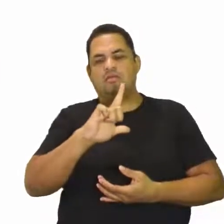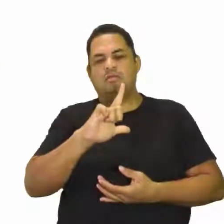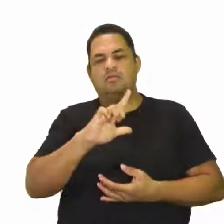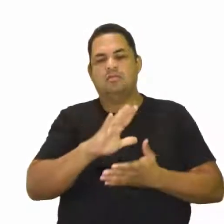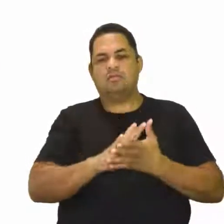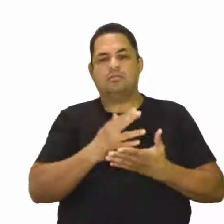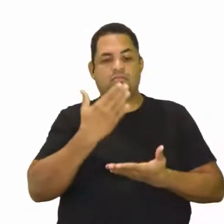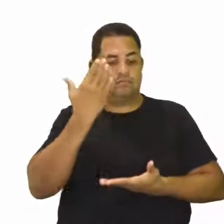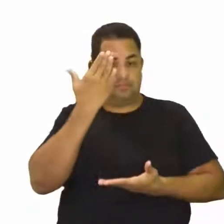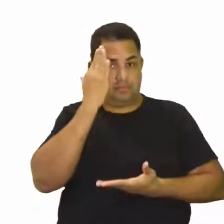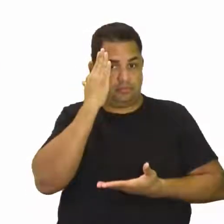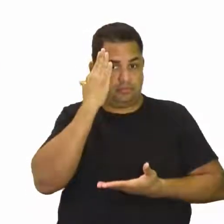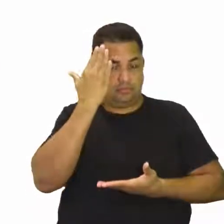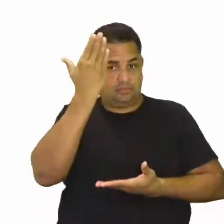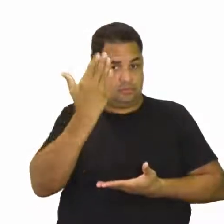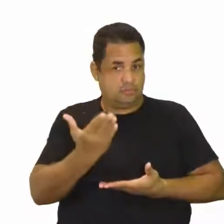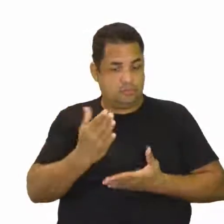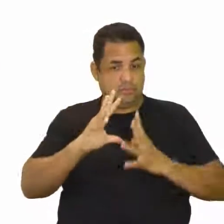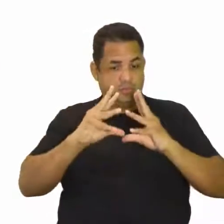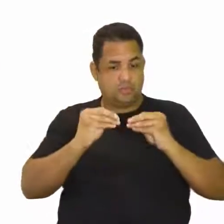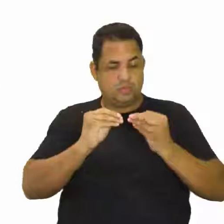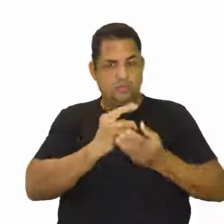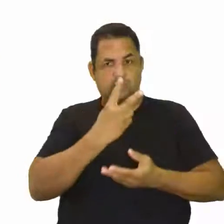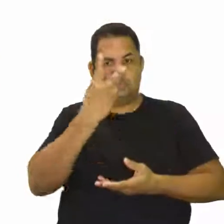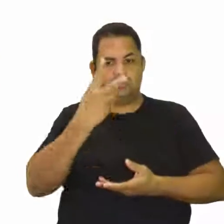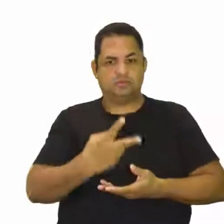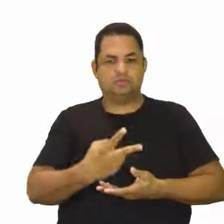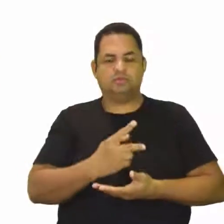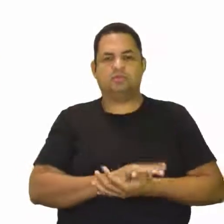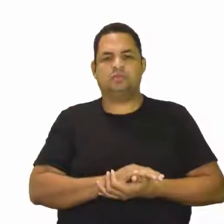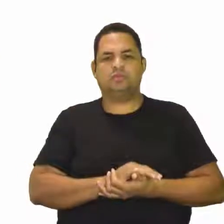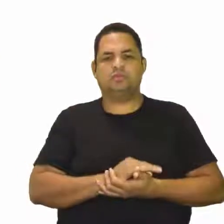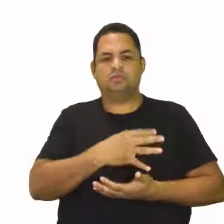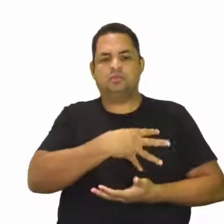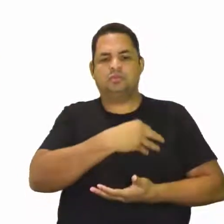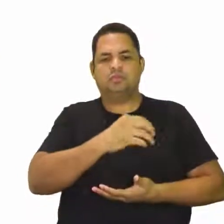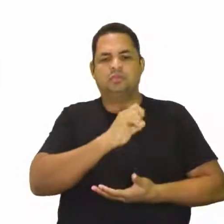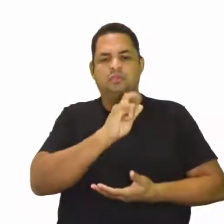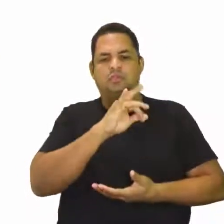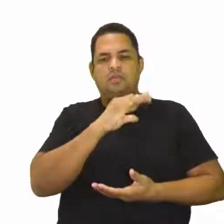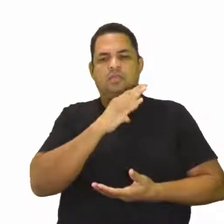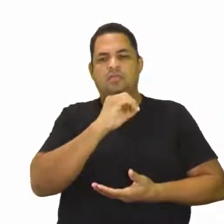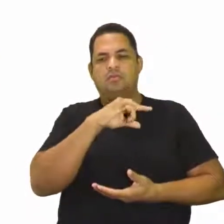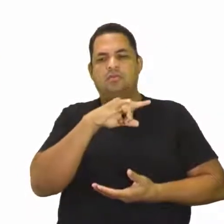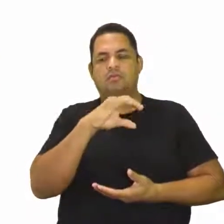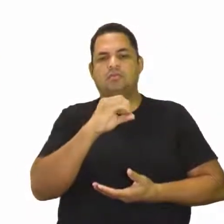Só para vocês terem todos esses dois filhos de Abraão.